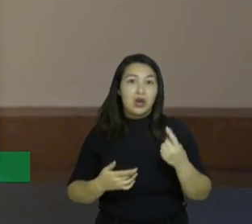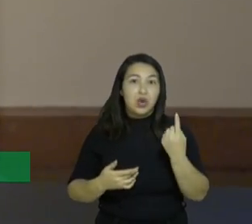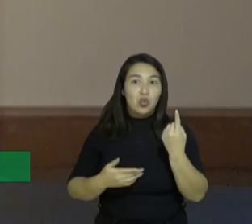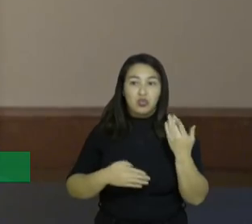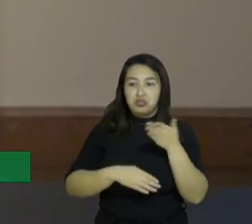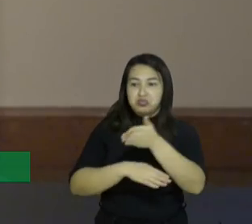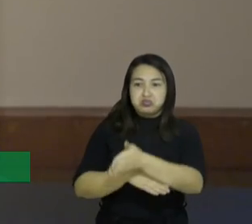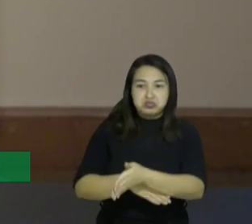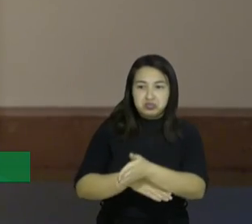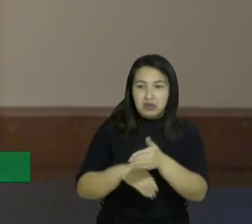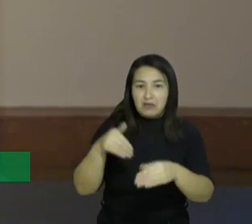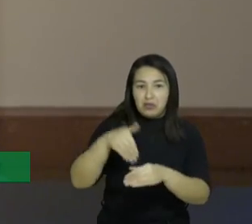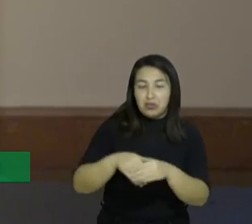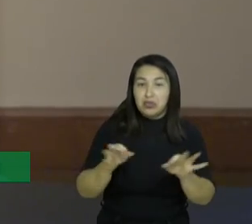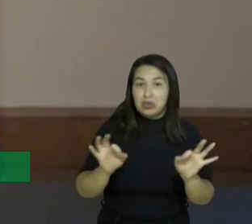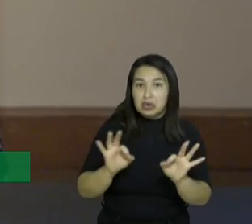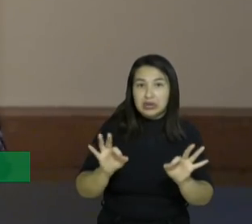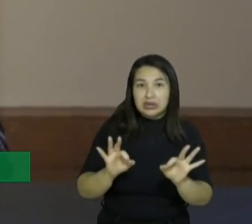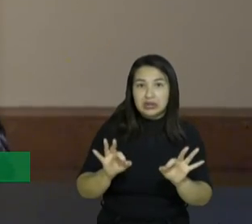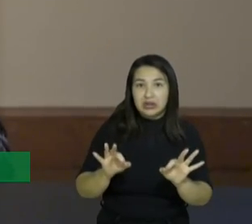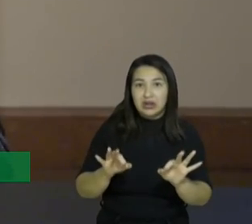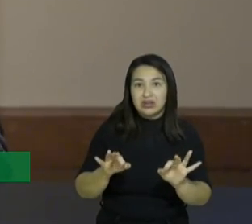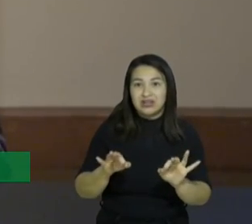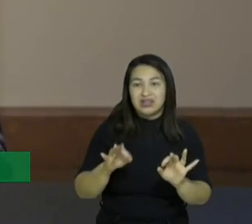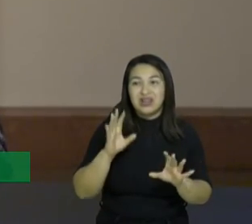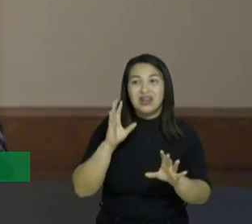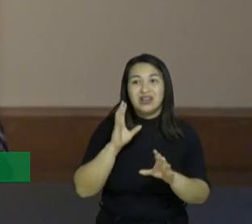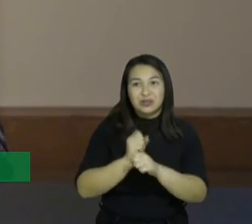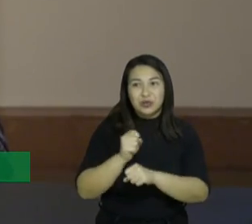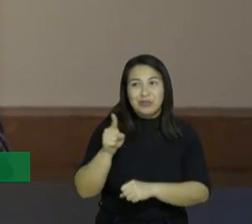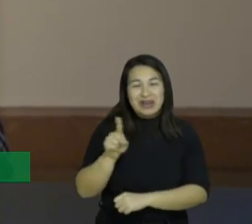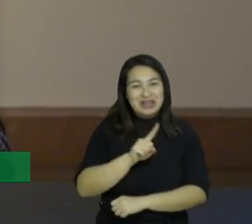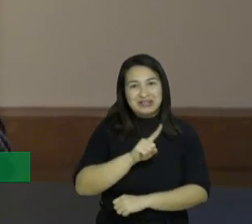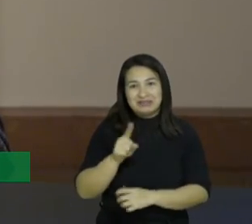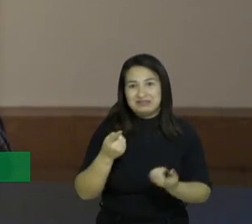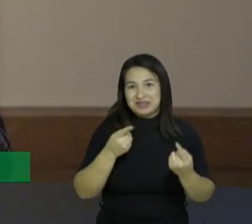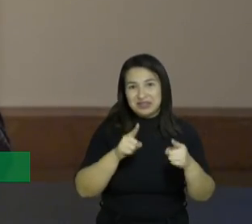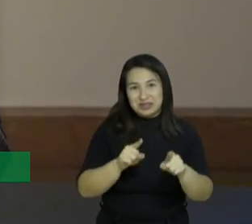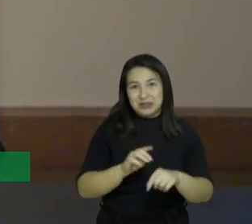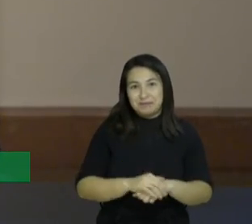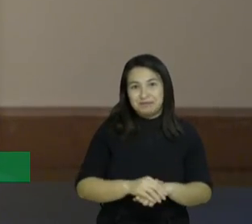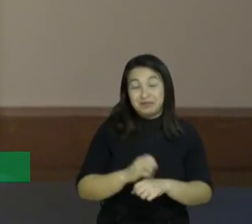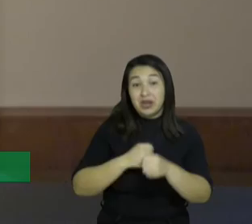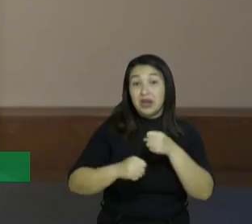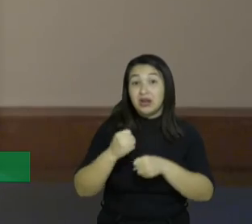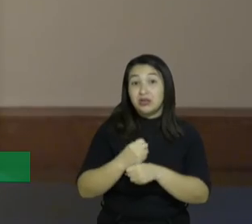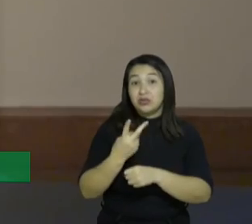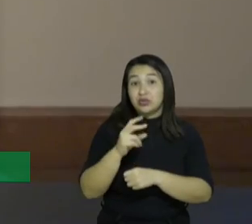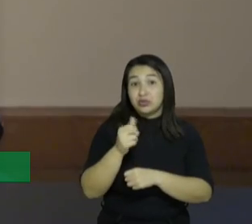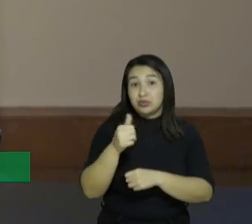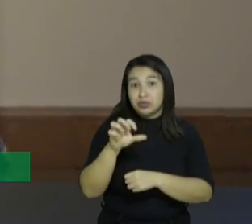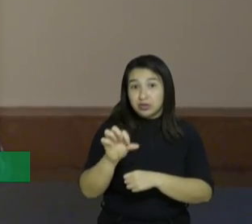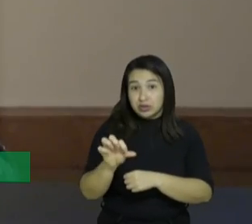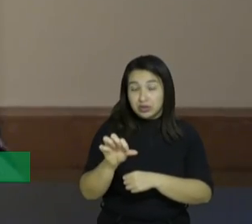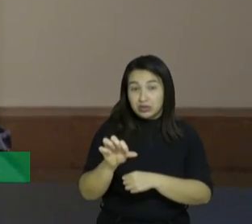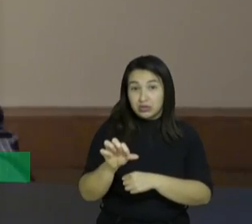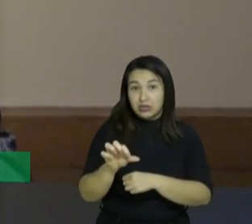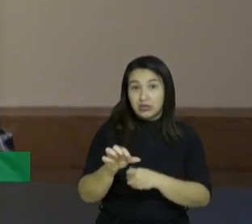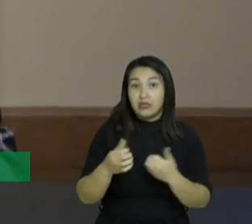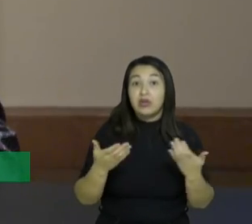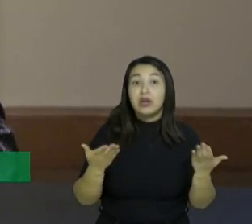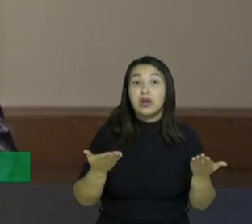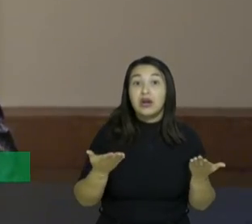né e é importante destacar que as eleições para o Parlamento europeu as últimas de 2019 eh elas reconfiguraram